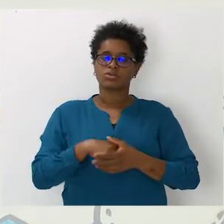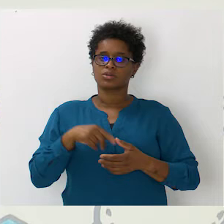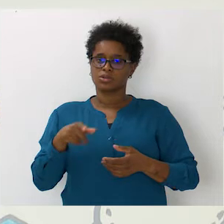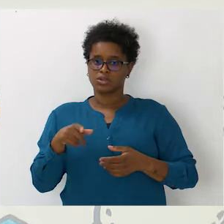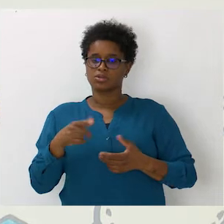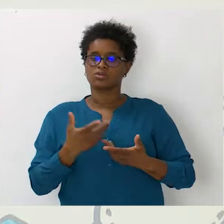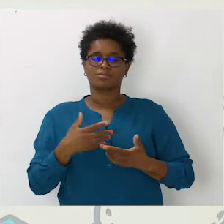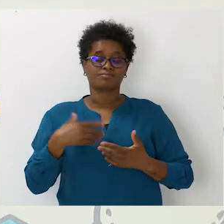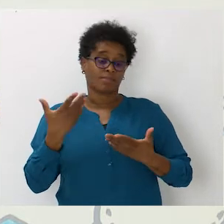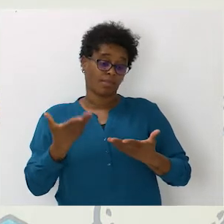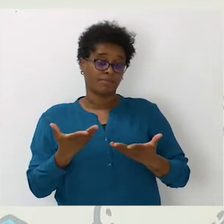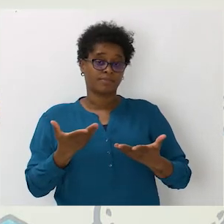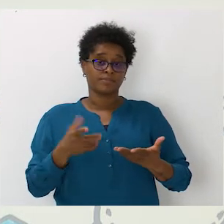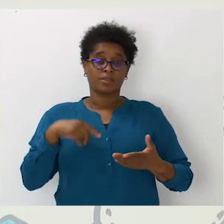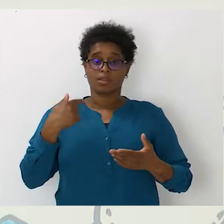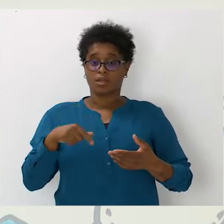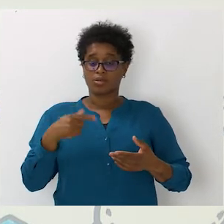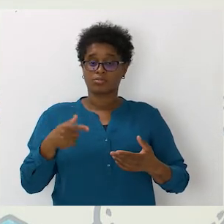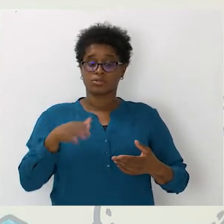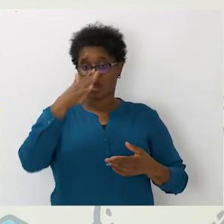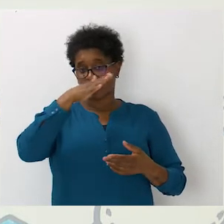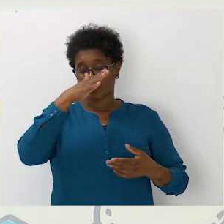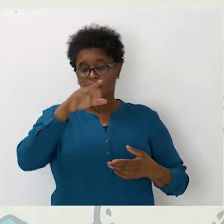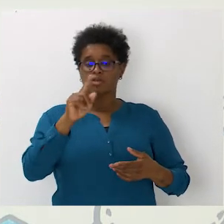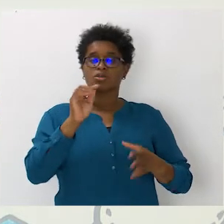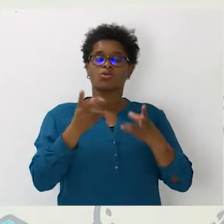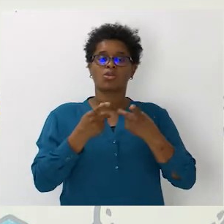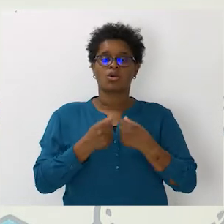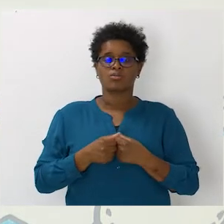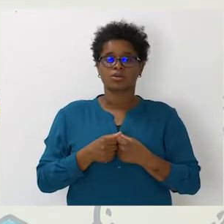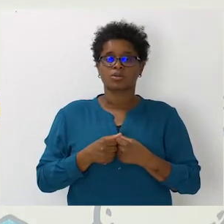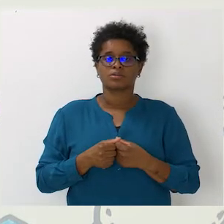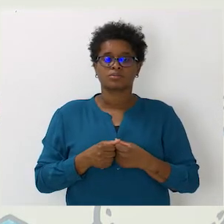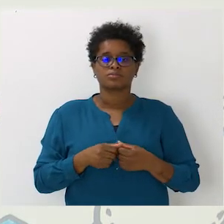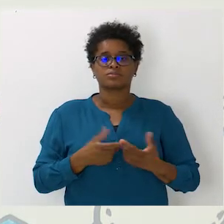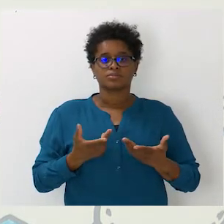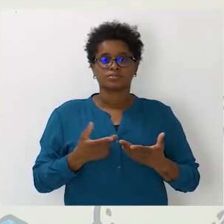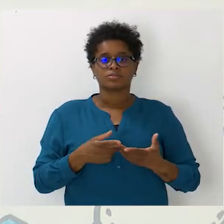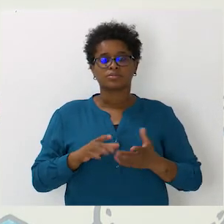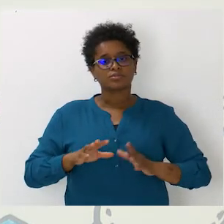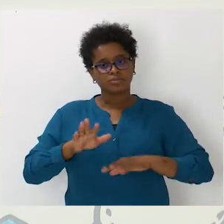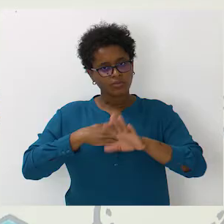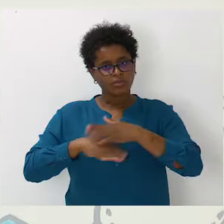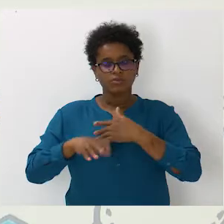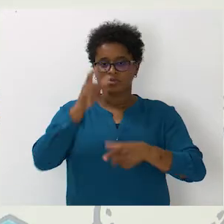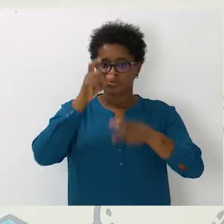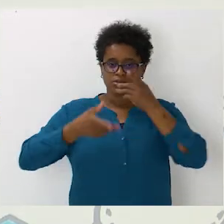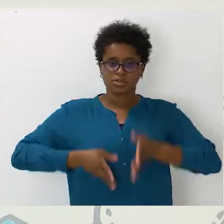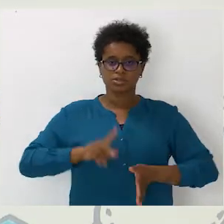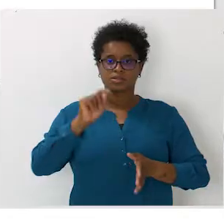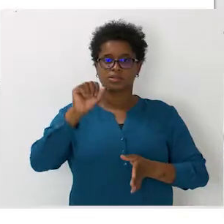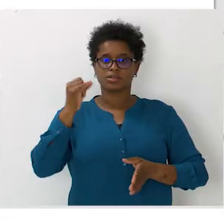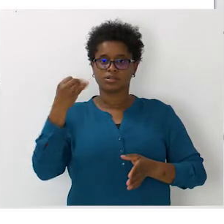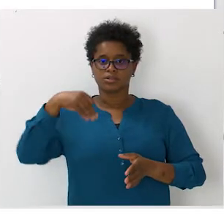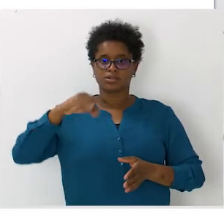Isto é em termos de atividade econômica desenvolvida pelos egípcios.